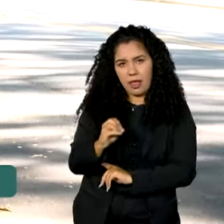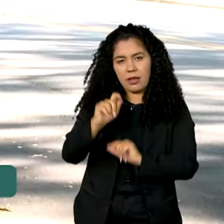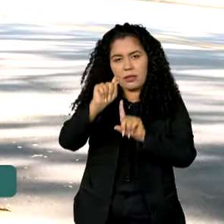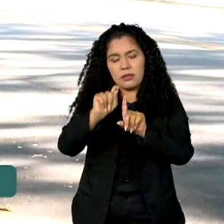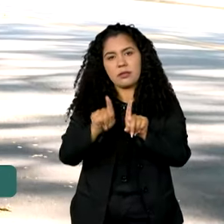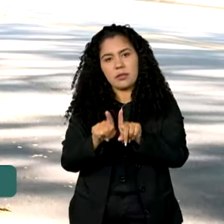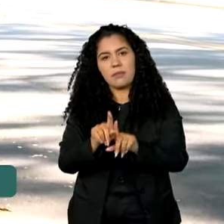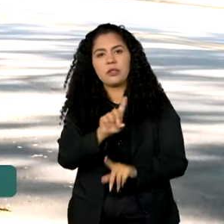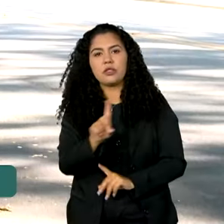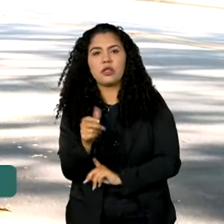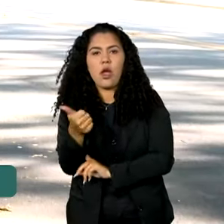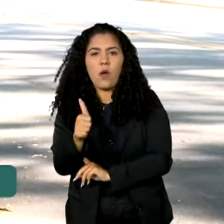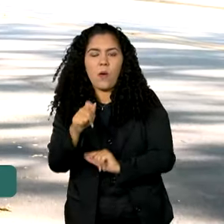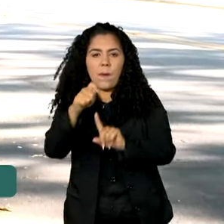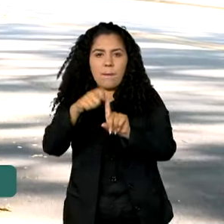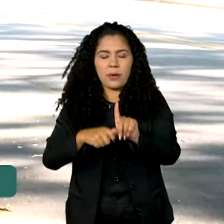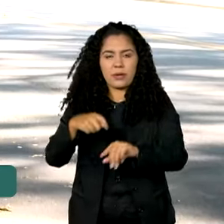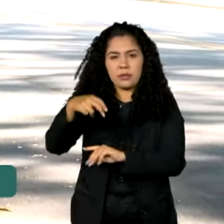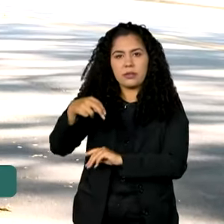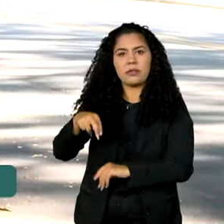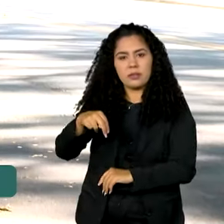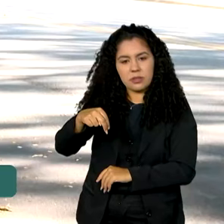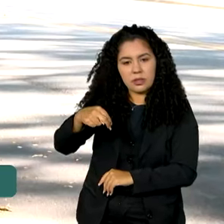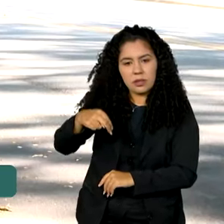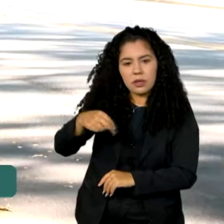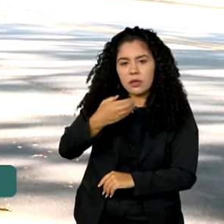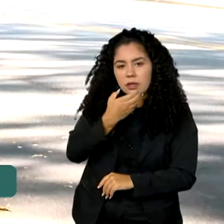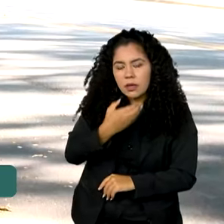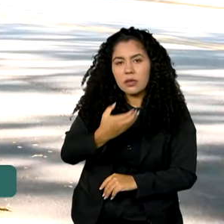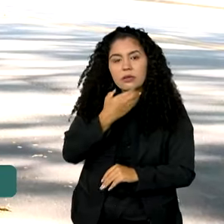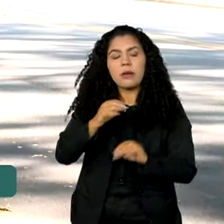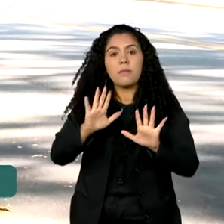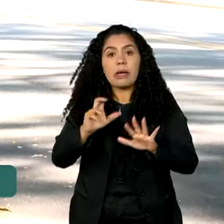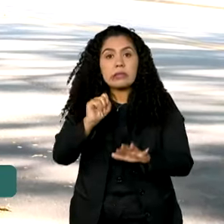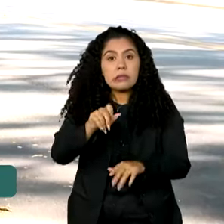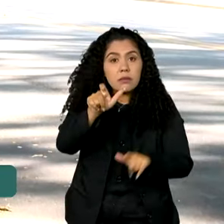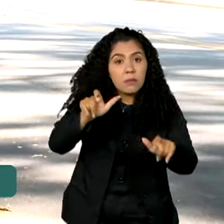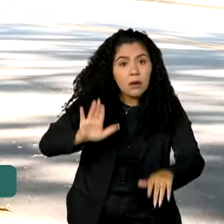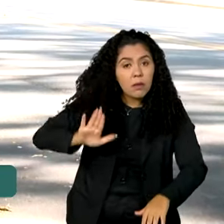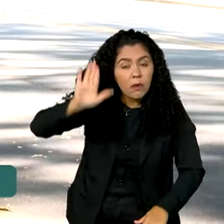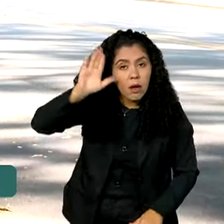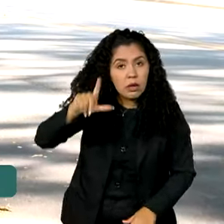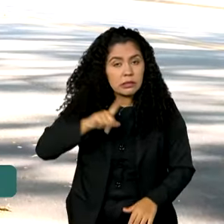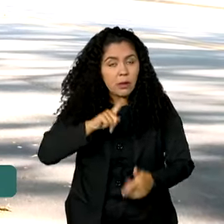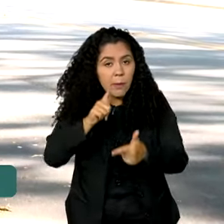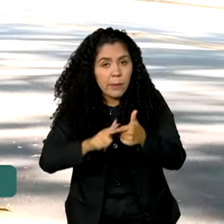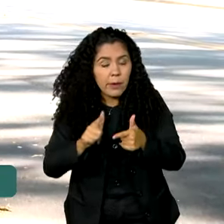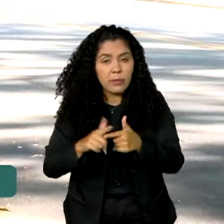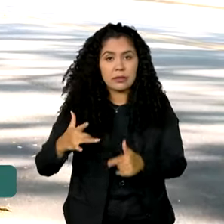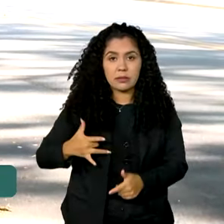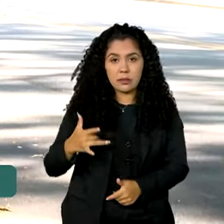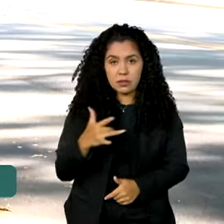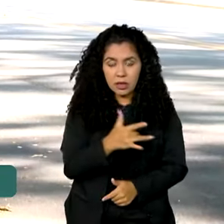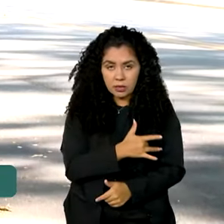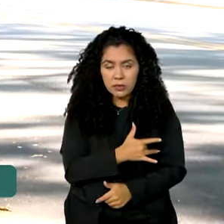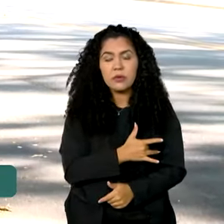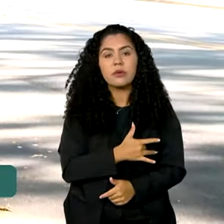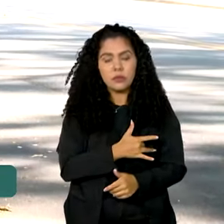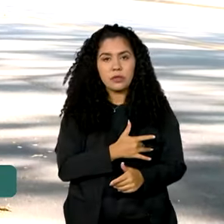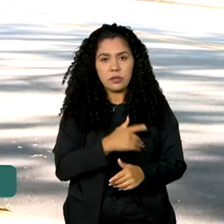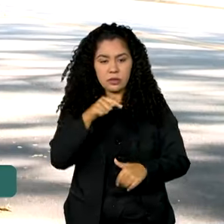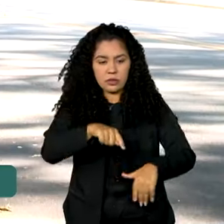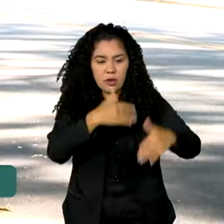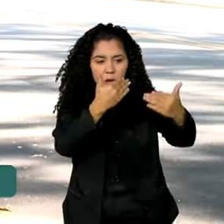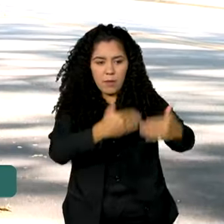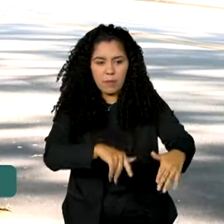de dezembro. O participante que alegou indisposição ou problemas de saúde durante a aplicação do Enem 2024